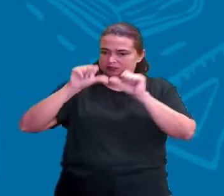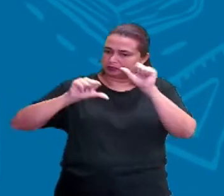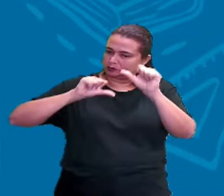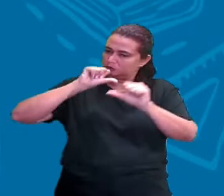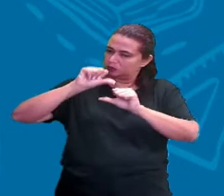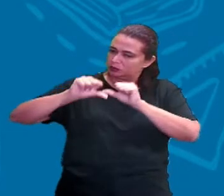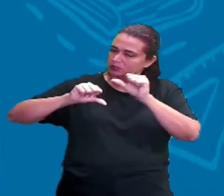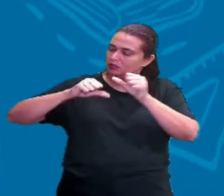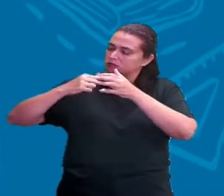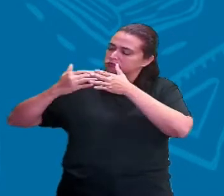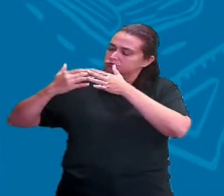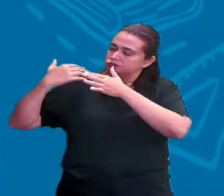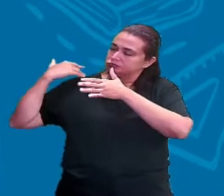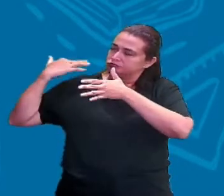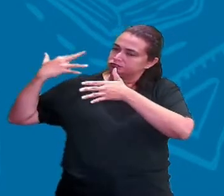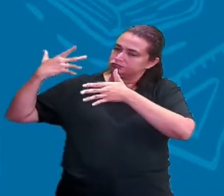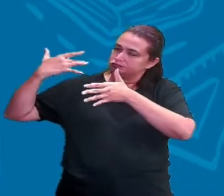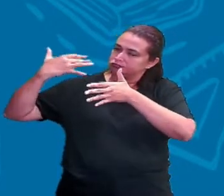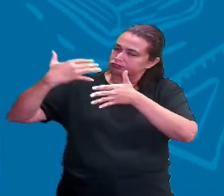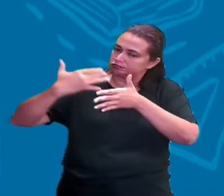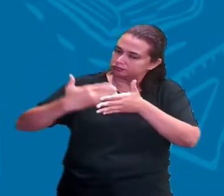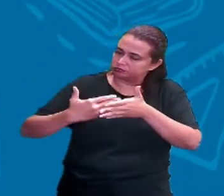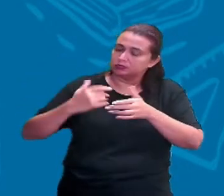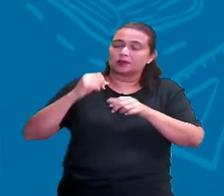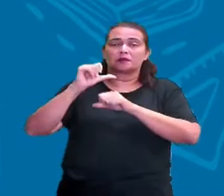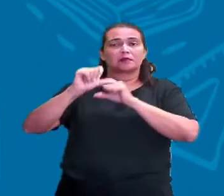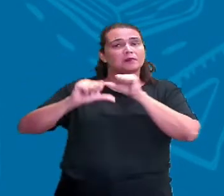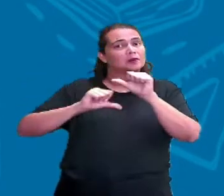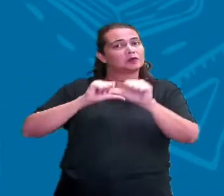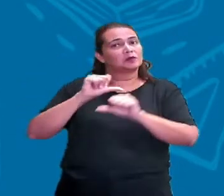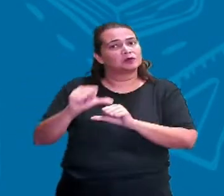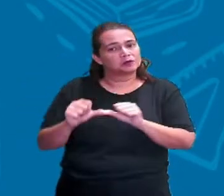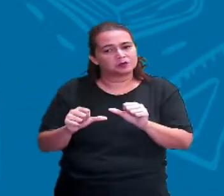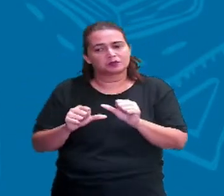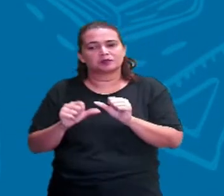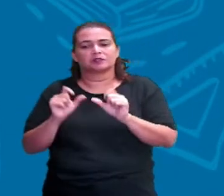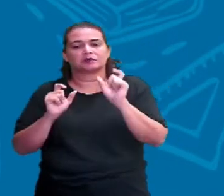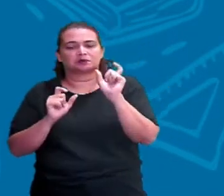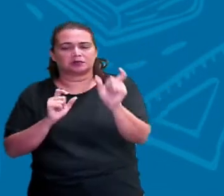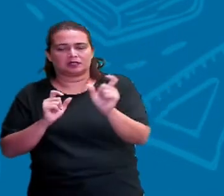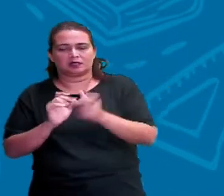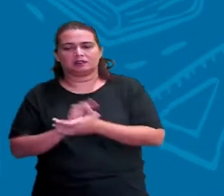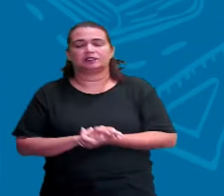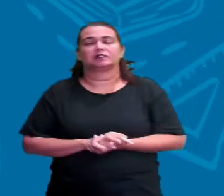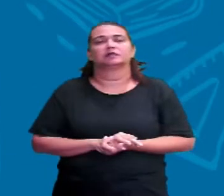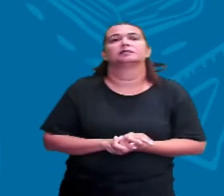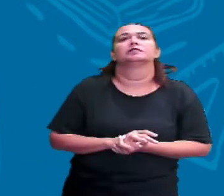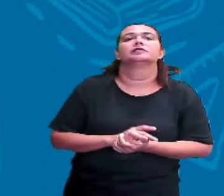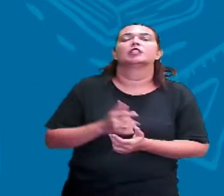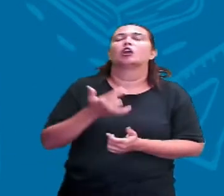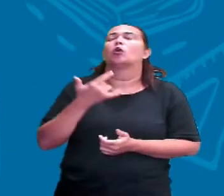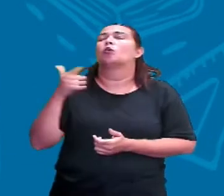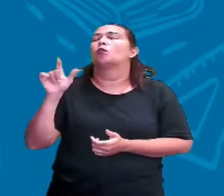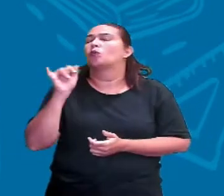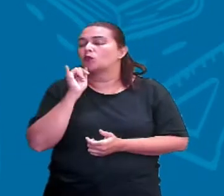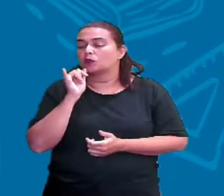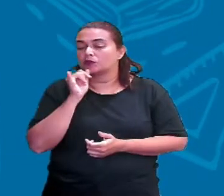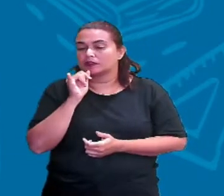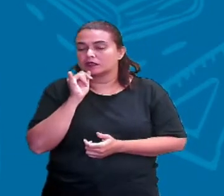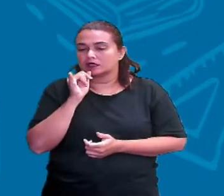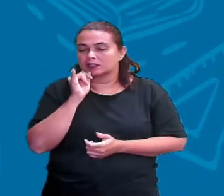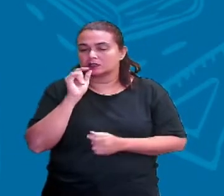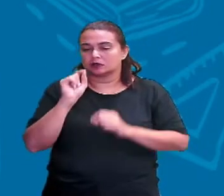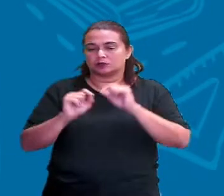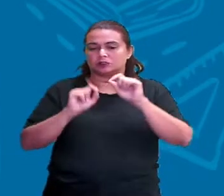tempo, é uma variação diacrônica e Nós temos aqui um outro que eu trouxe aqui para vocês, que é